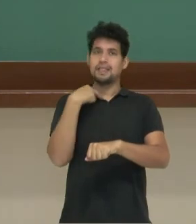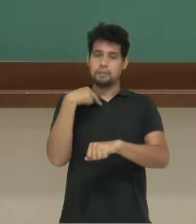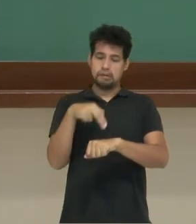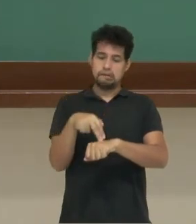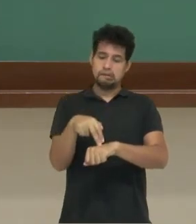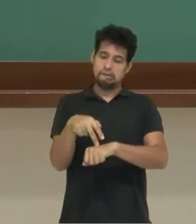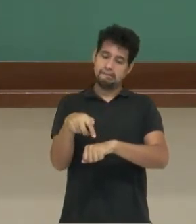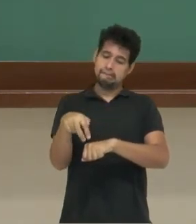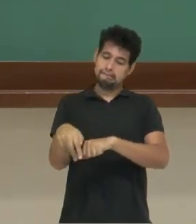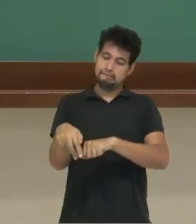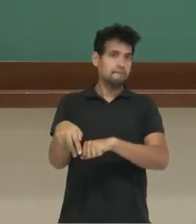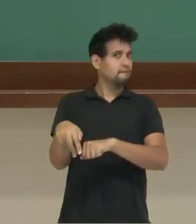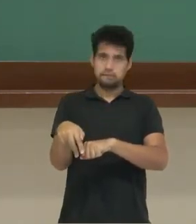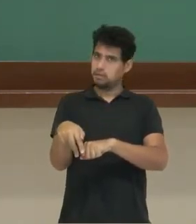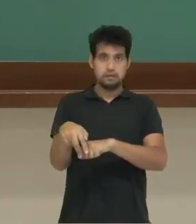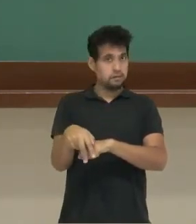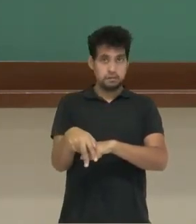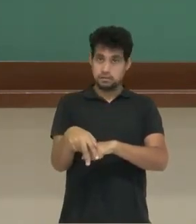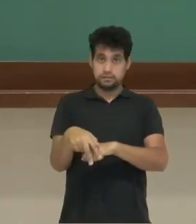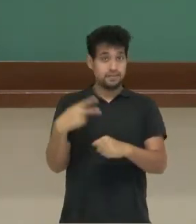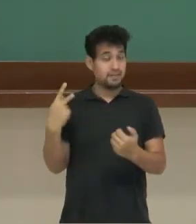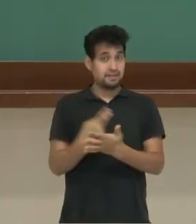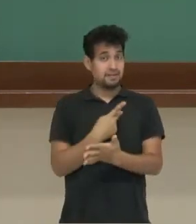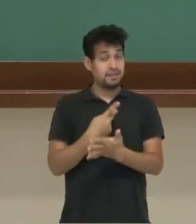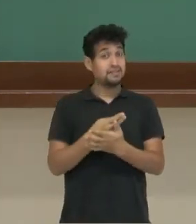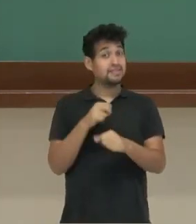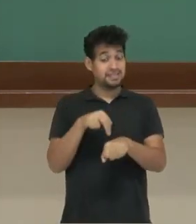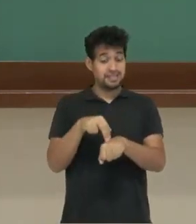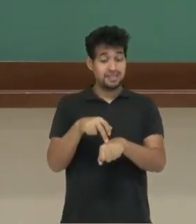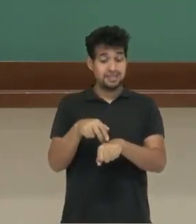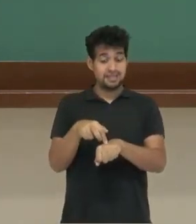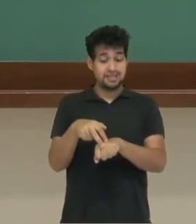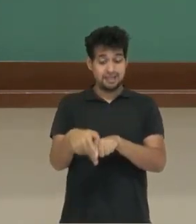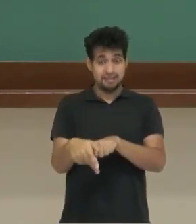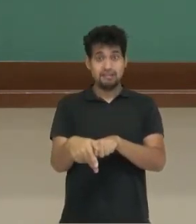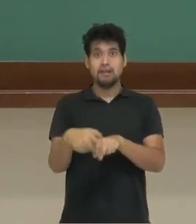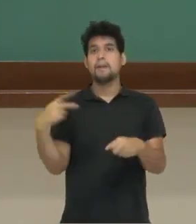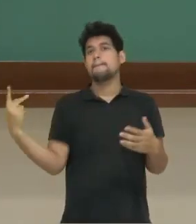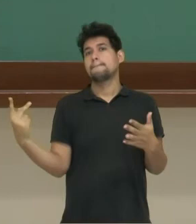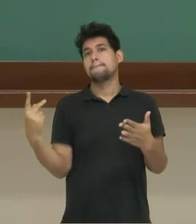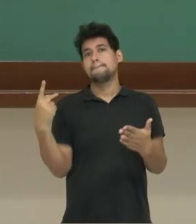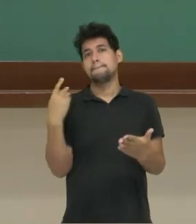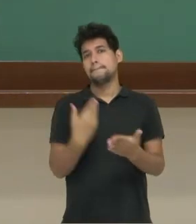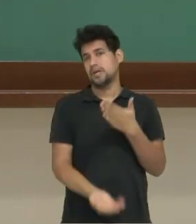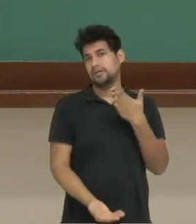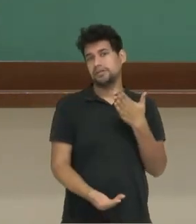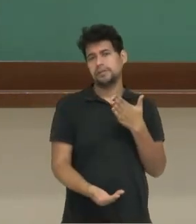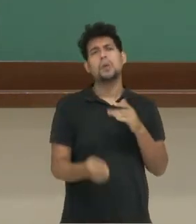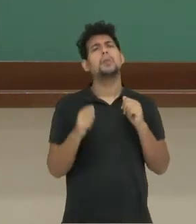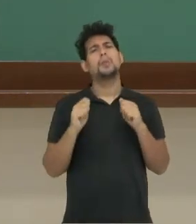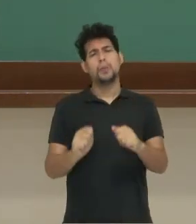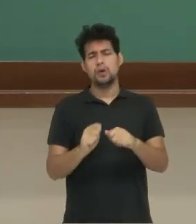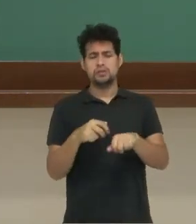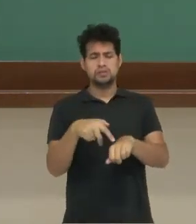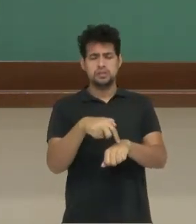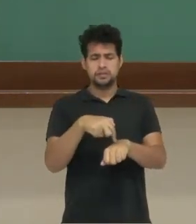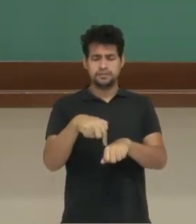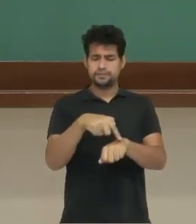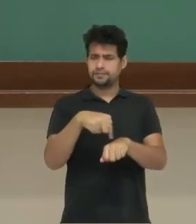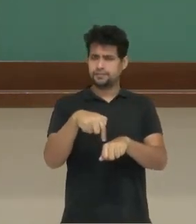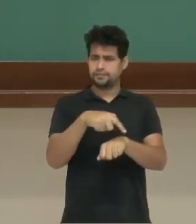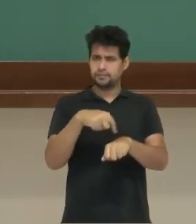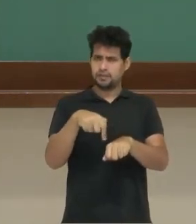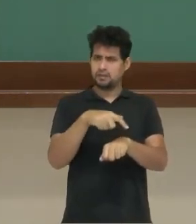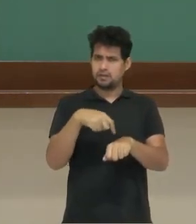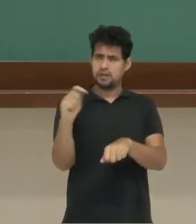Se ele pisar fora desse círculo, ele perdeu o arremesso. Então ele pode fazer quantos giros ele entender que